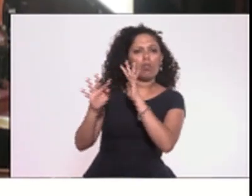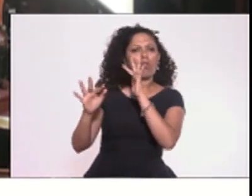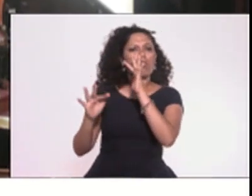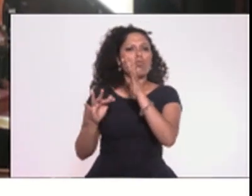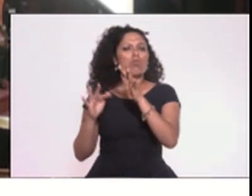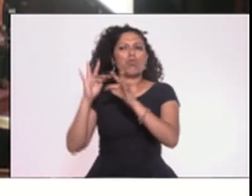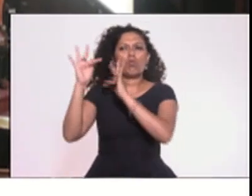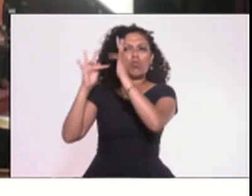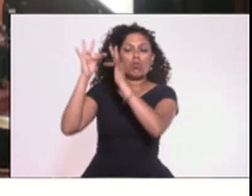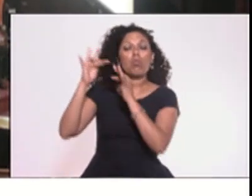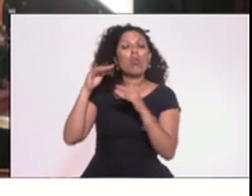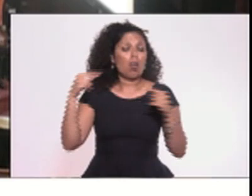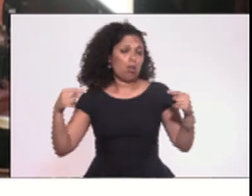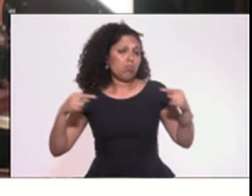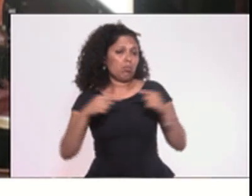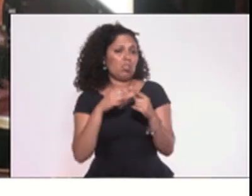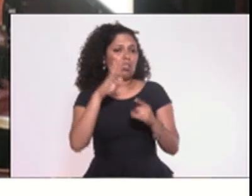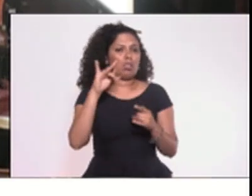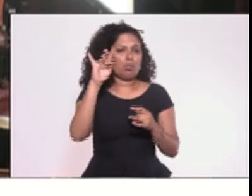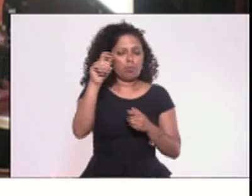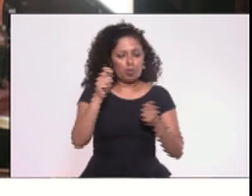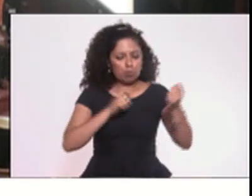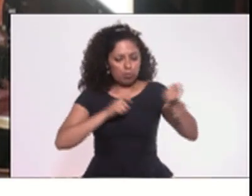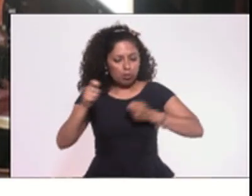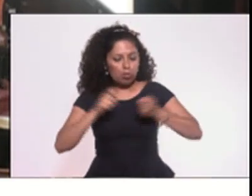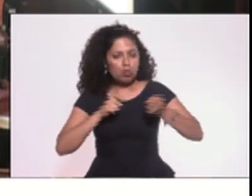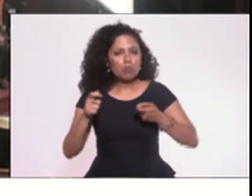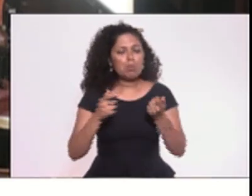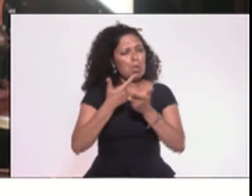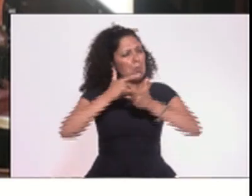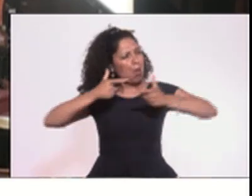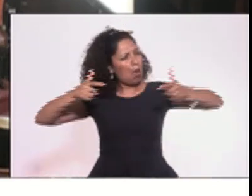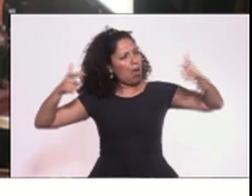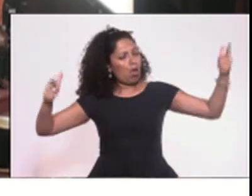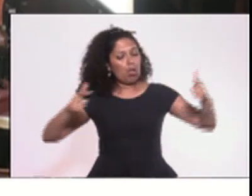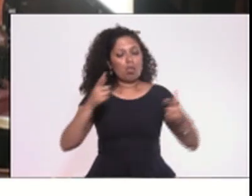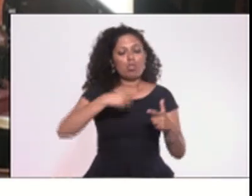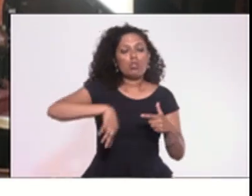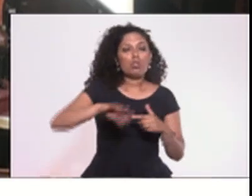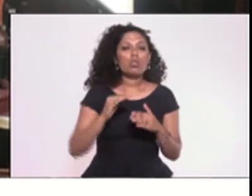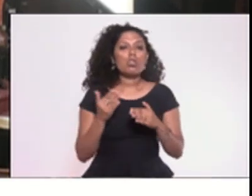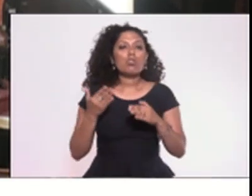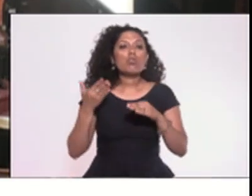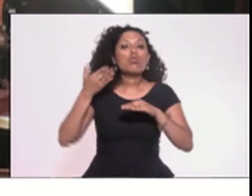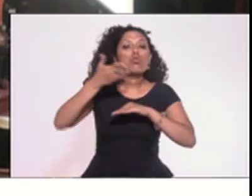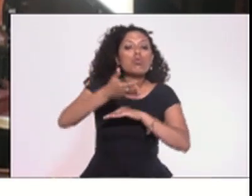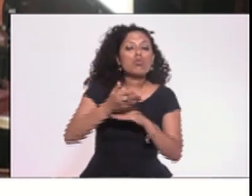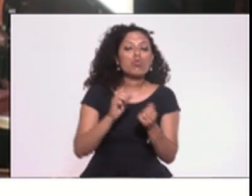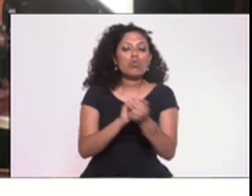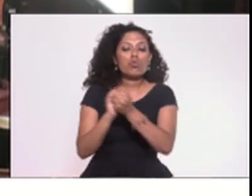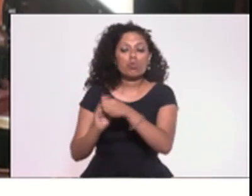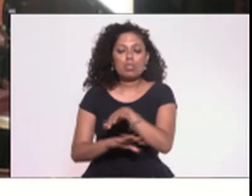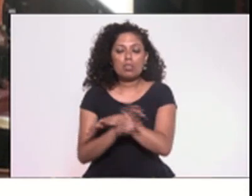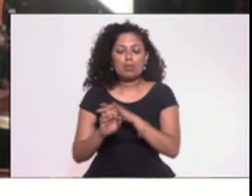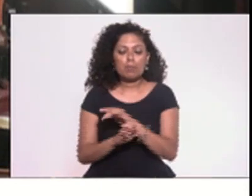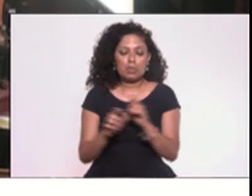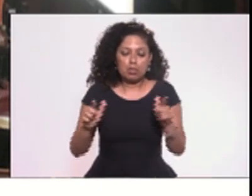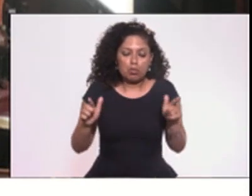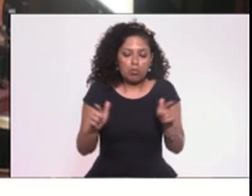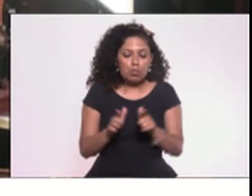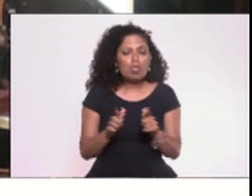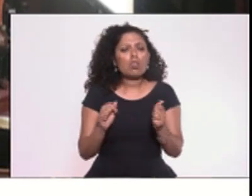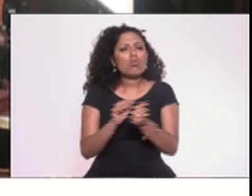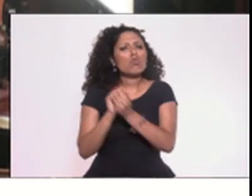isso é bioeconomia. Só que numa grande escala. Como a gente insere as pequenas empresas nesse cenário